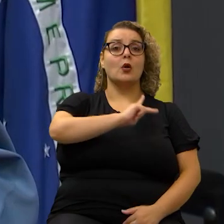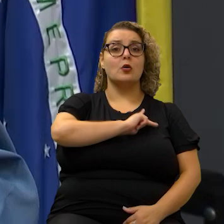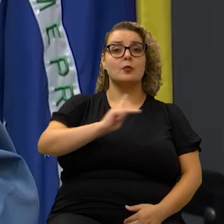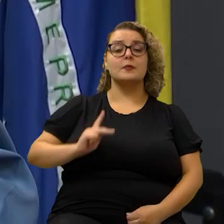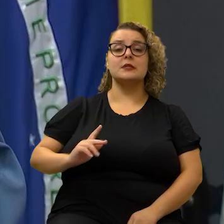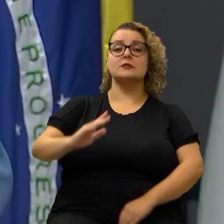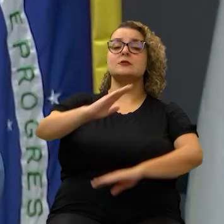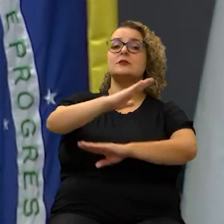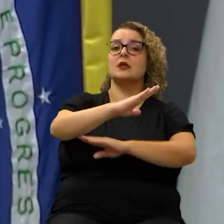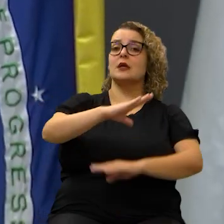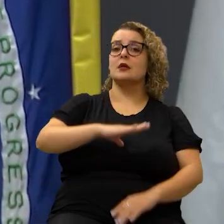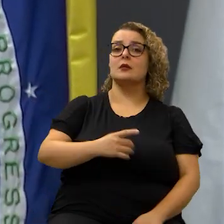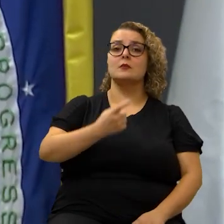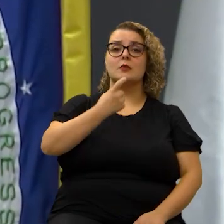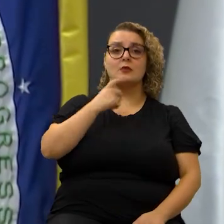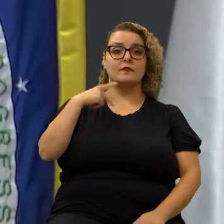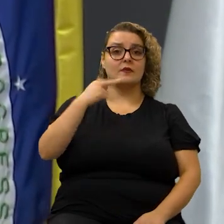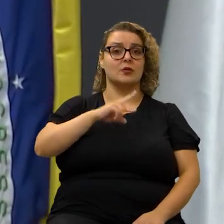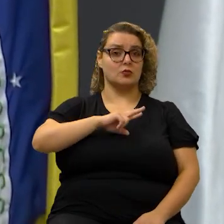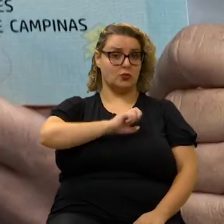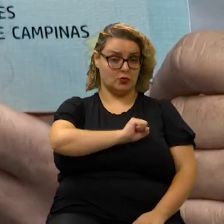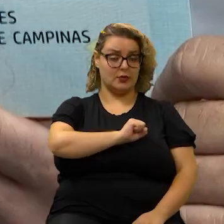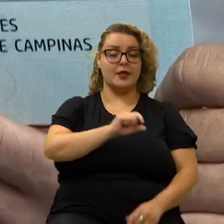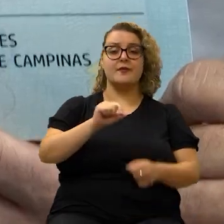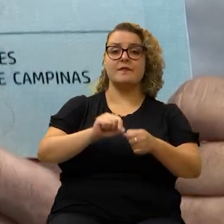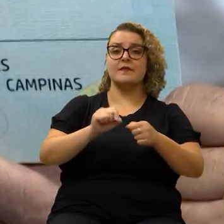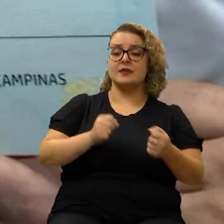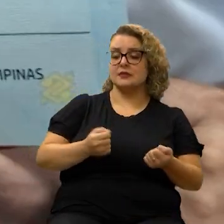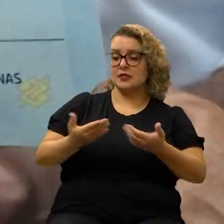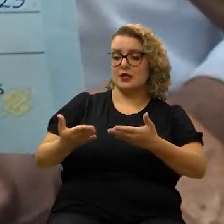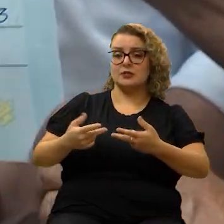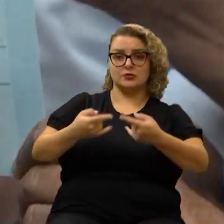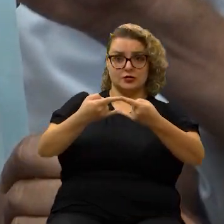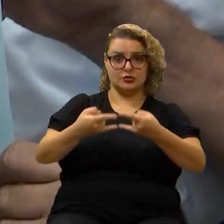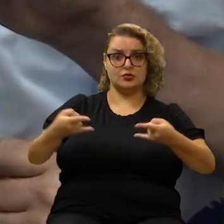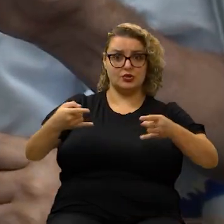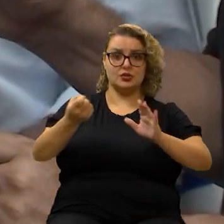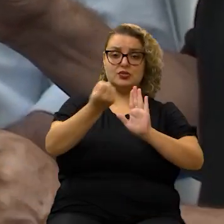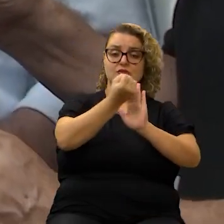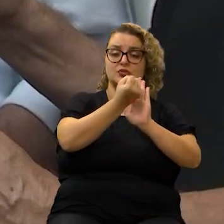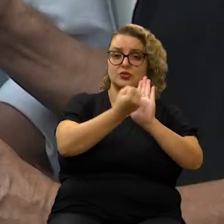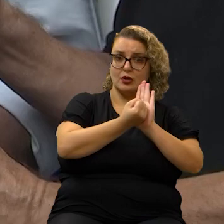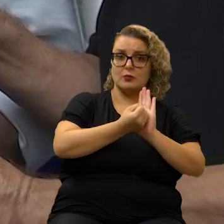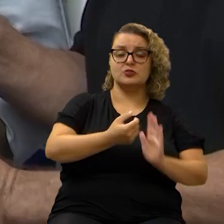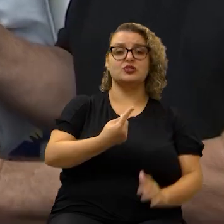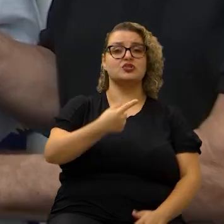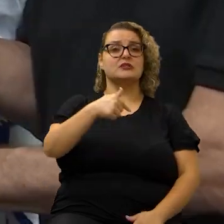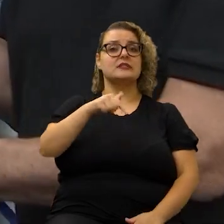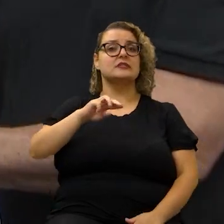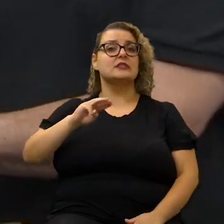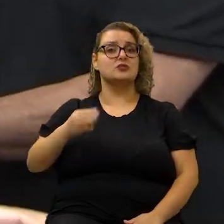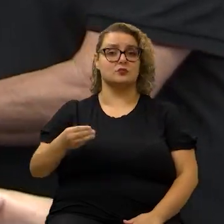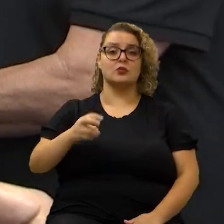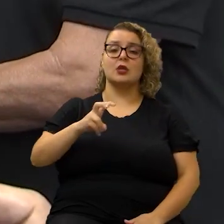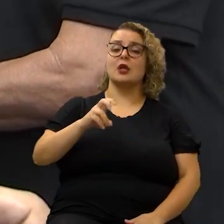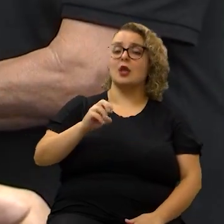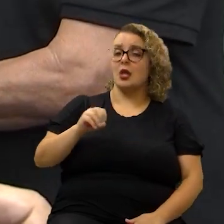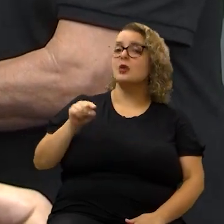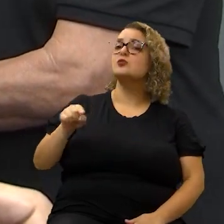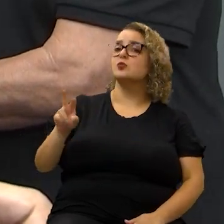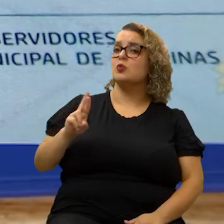o presidente da Câmara de Campinas Vereador luí rocine fez a entrega de um cheque simbólico no valor de R